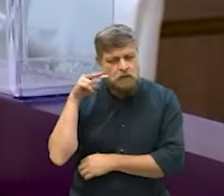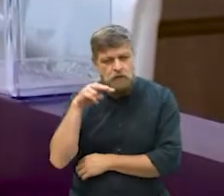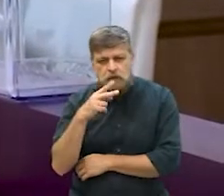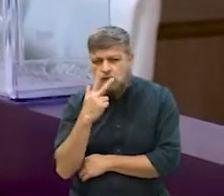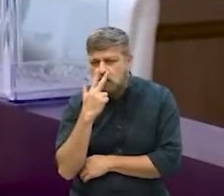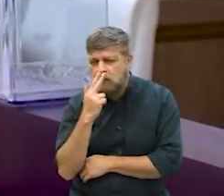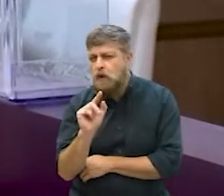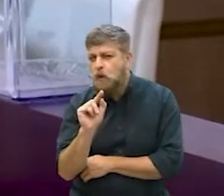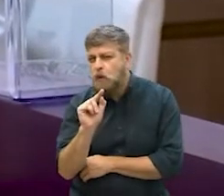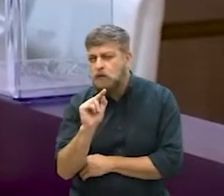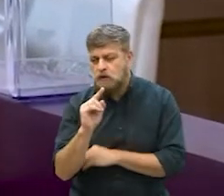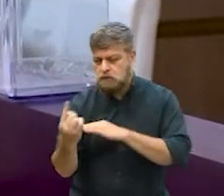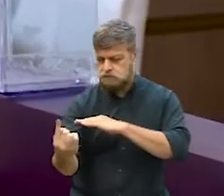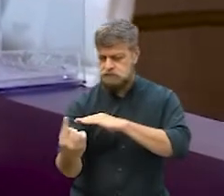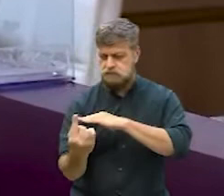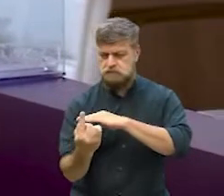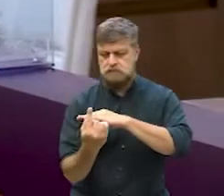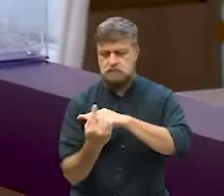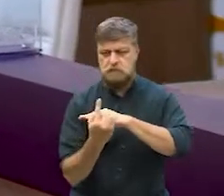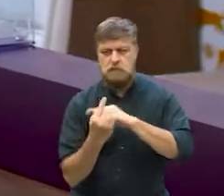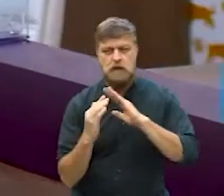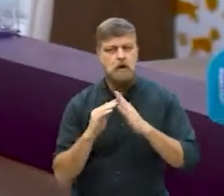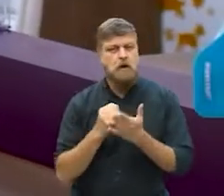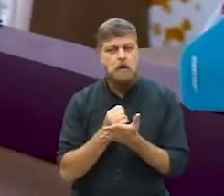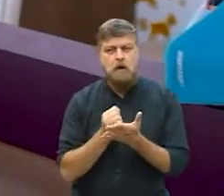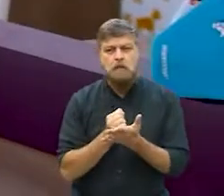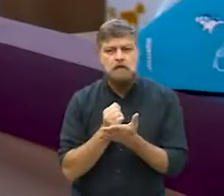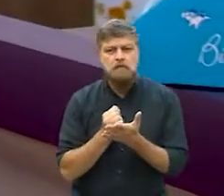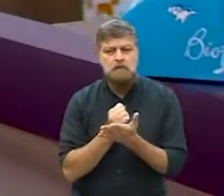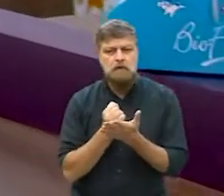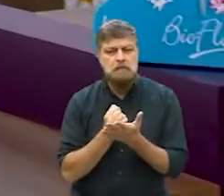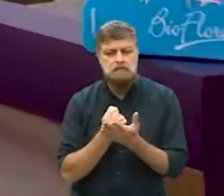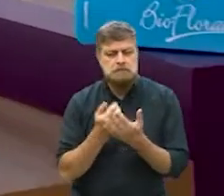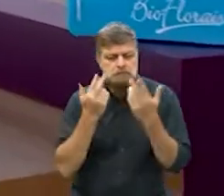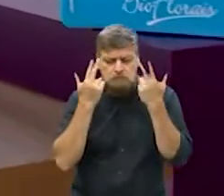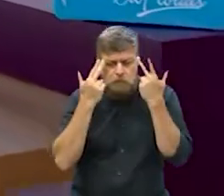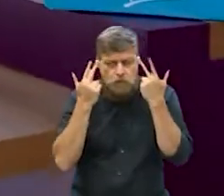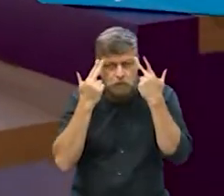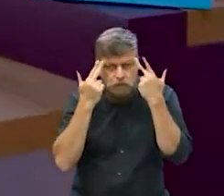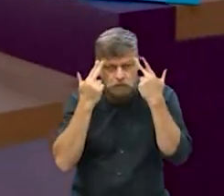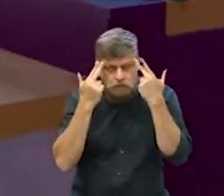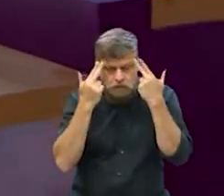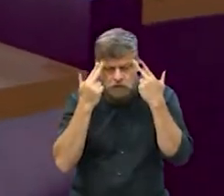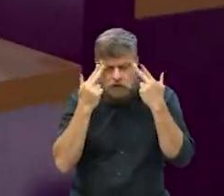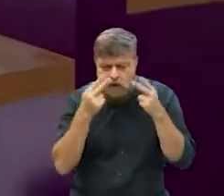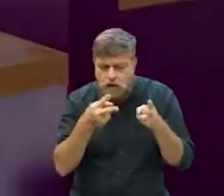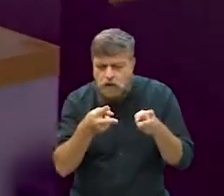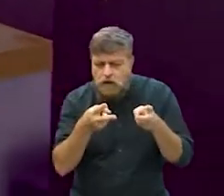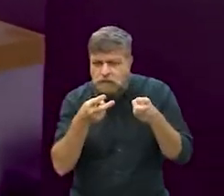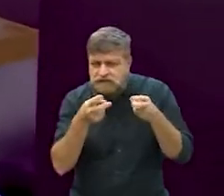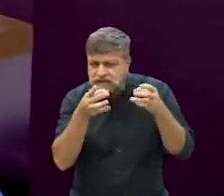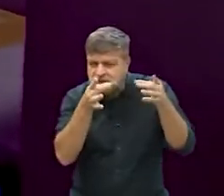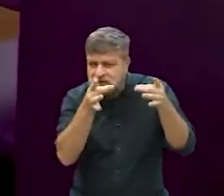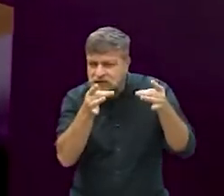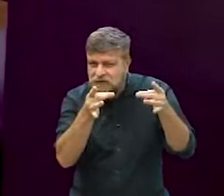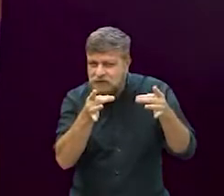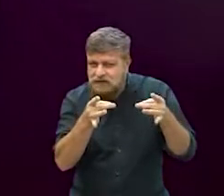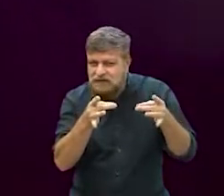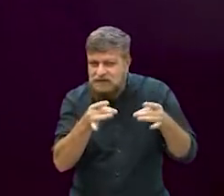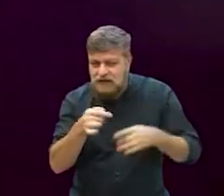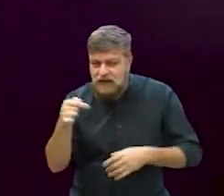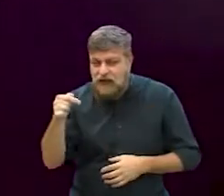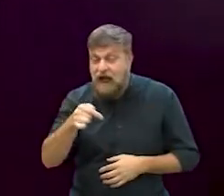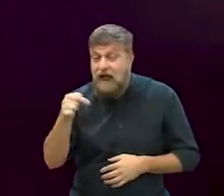Olhando assim, até parece que estamos na recepção de uma farmácia de manipulação comum. Mas basta observar os